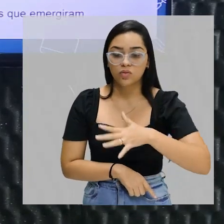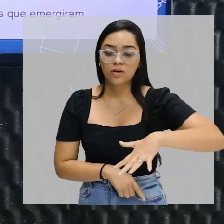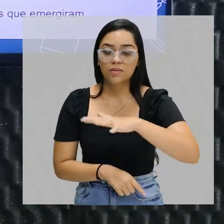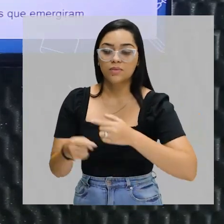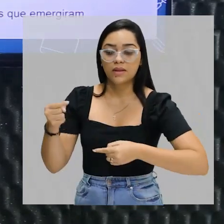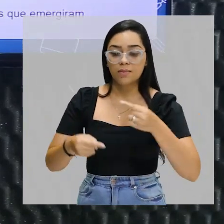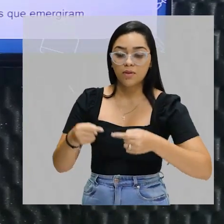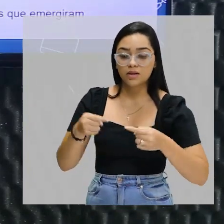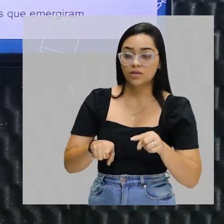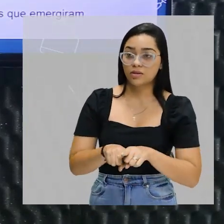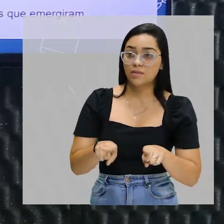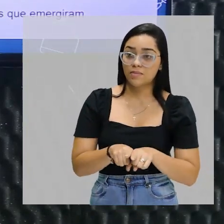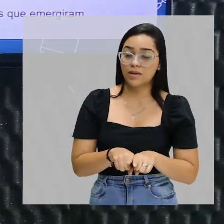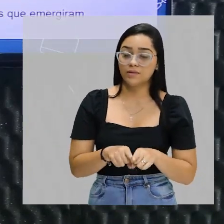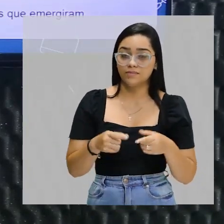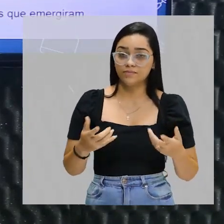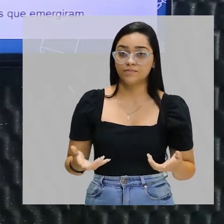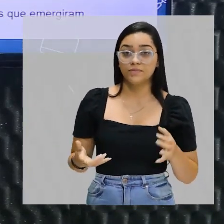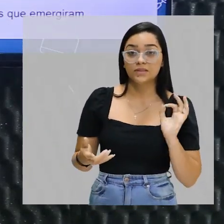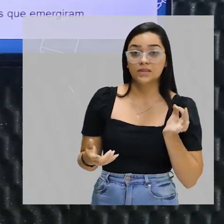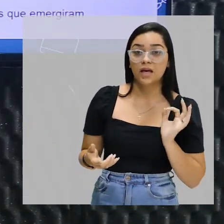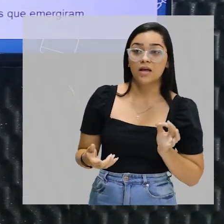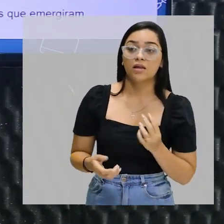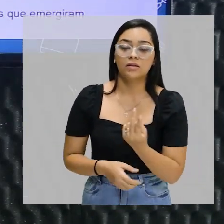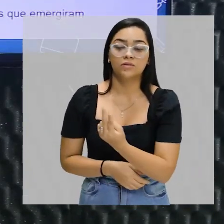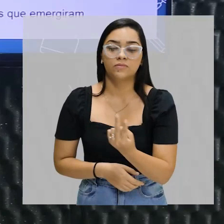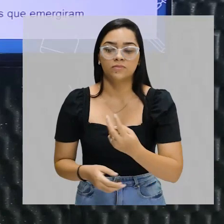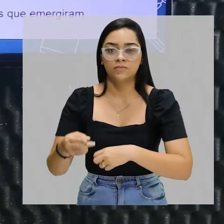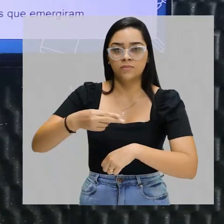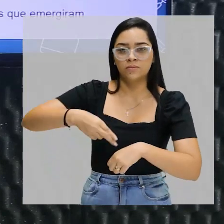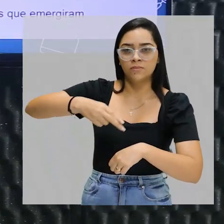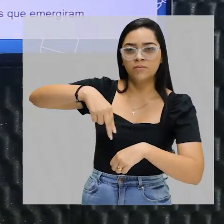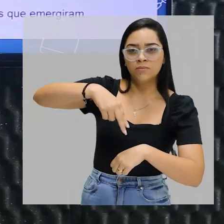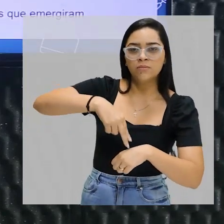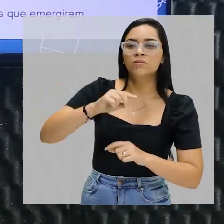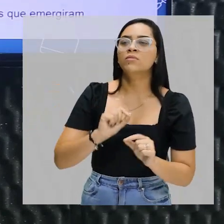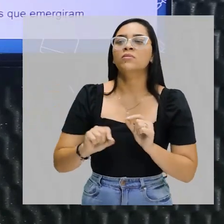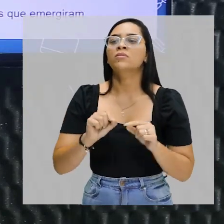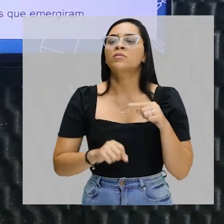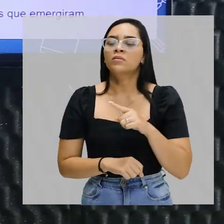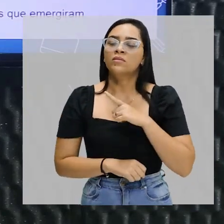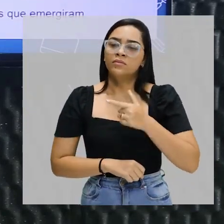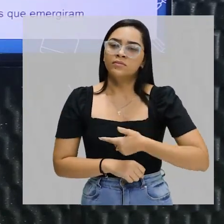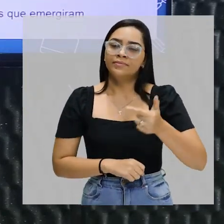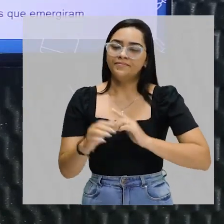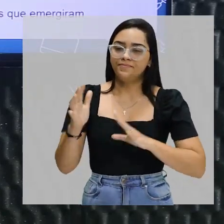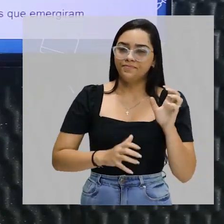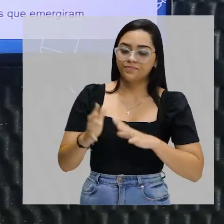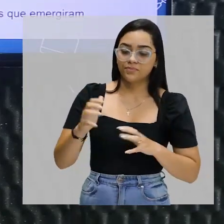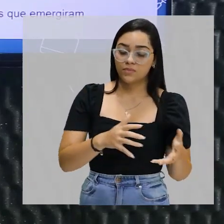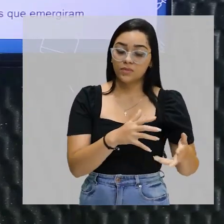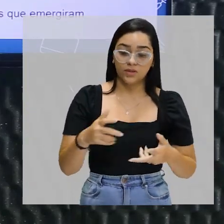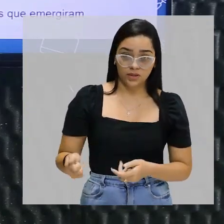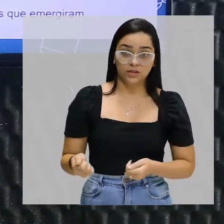da política mas principalmente no campo das ideias Tá certo entre duas Nações que saíram ali da segunda guerra mundial como